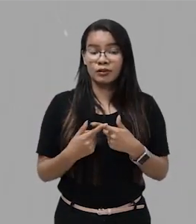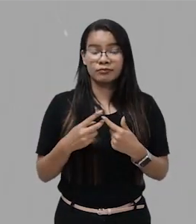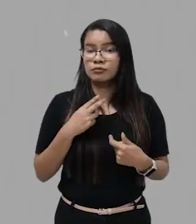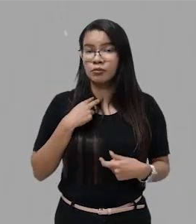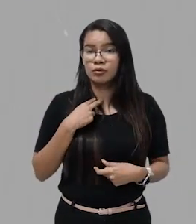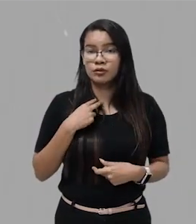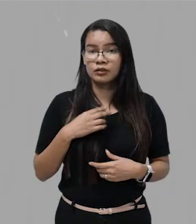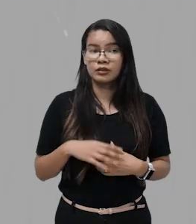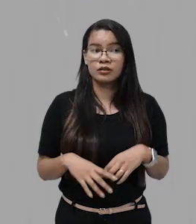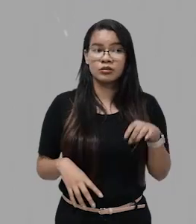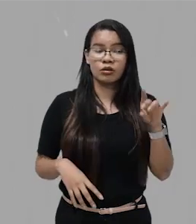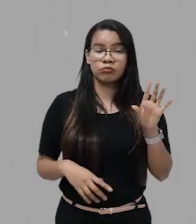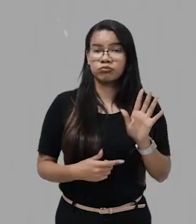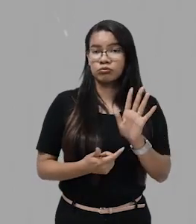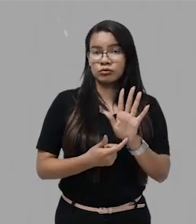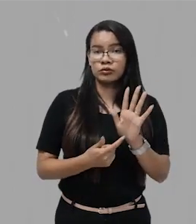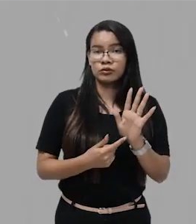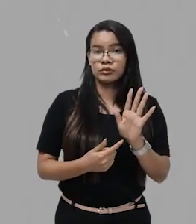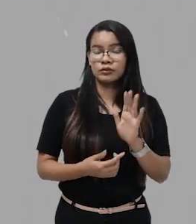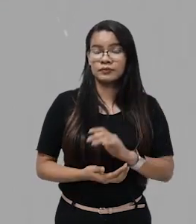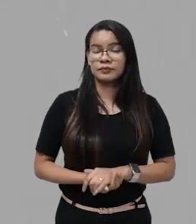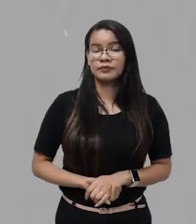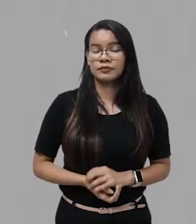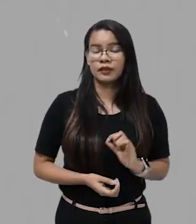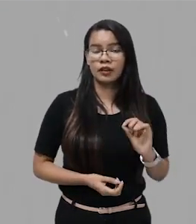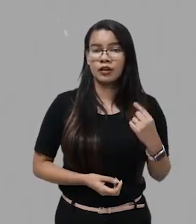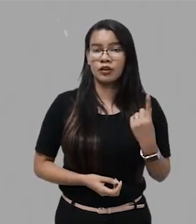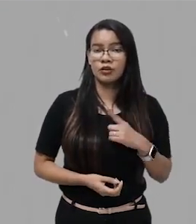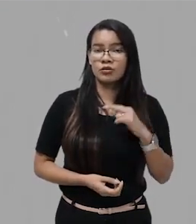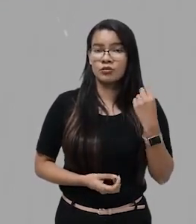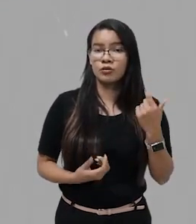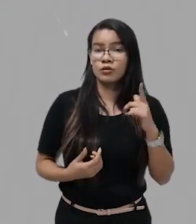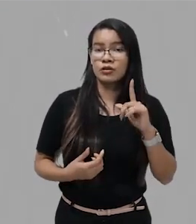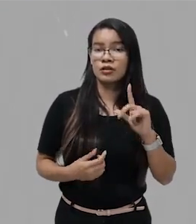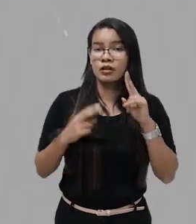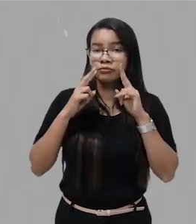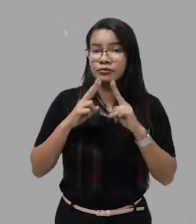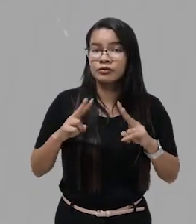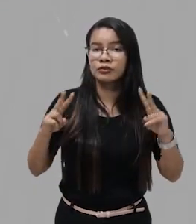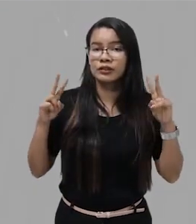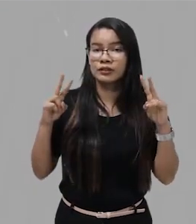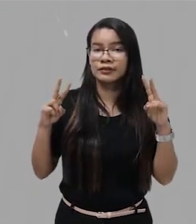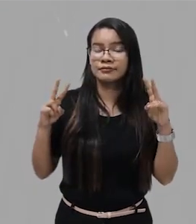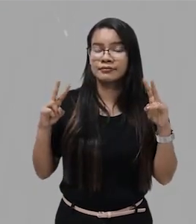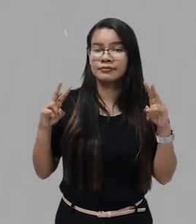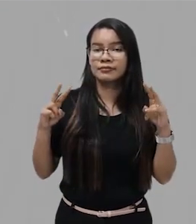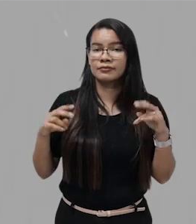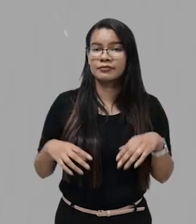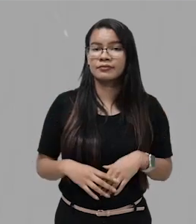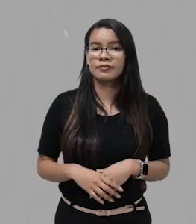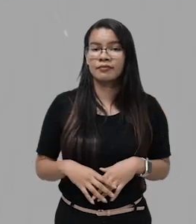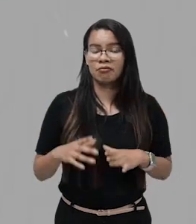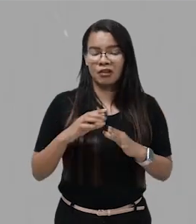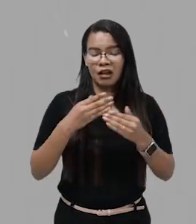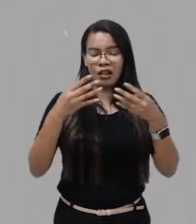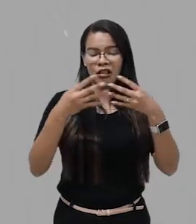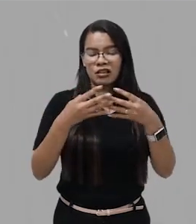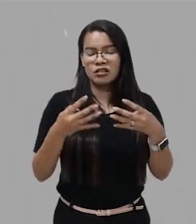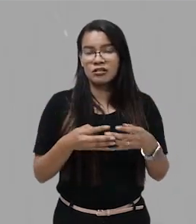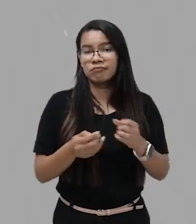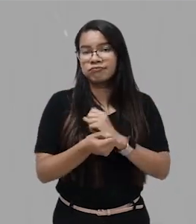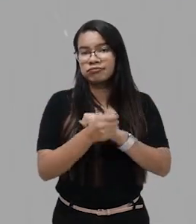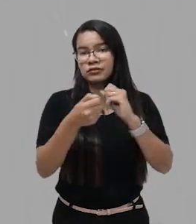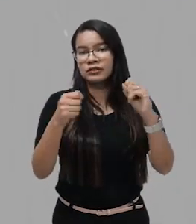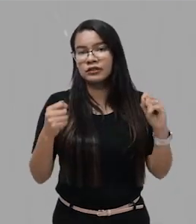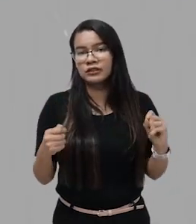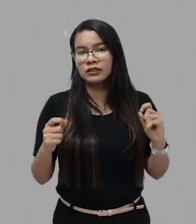todos. São um dos efeitos, esses aqui são os efeitos aqui que a gente consegue visualmente. Internamente, a lista é gigantesca. Aqui é o que a gente